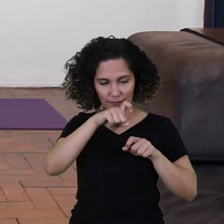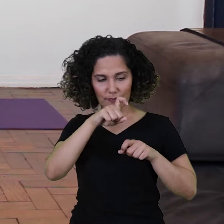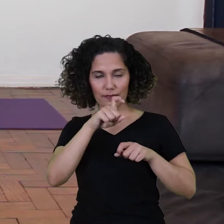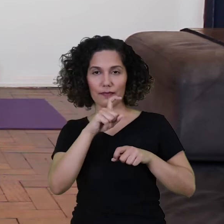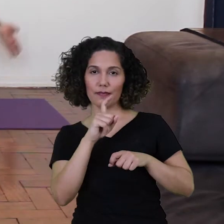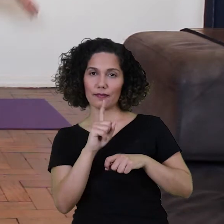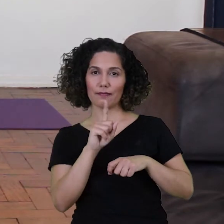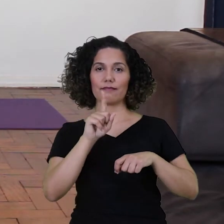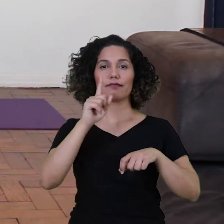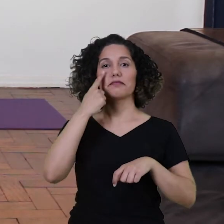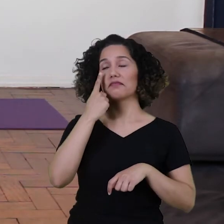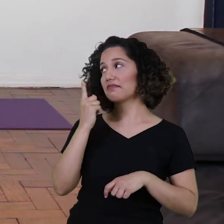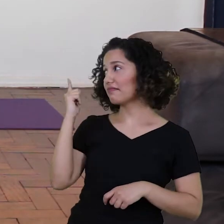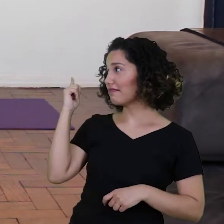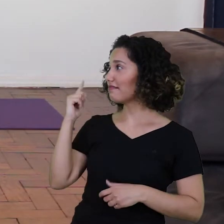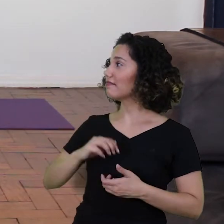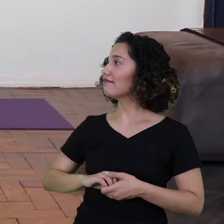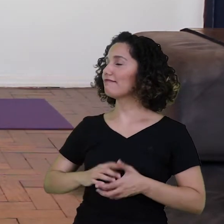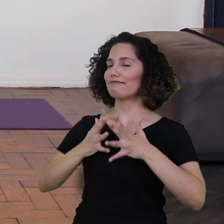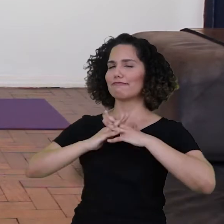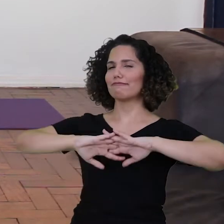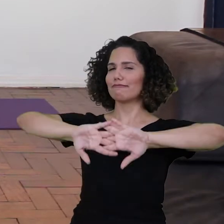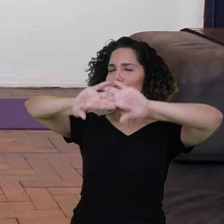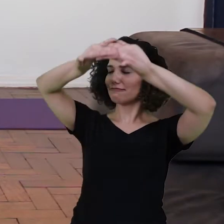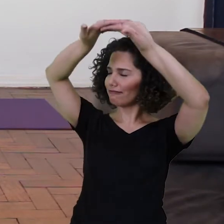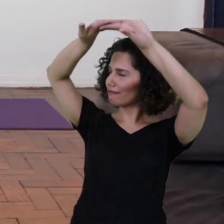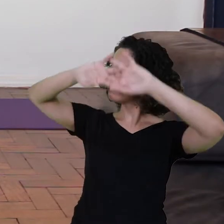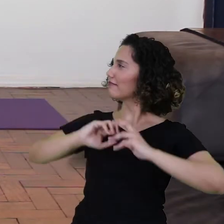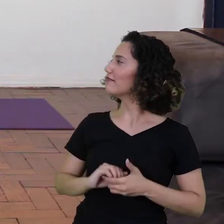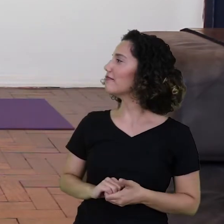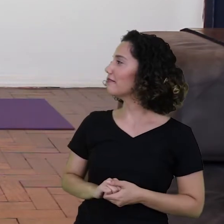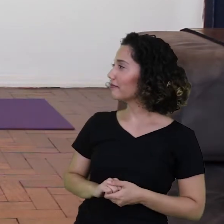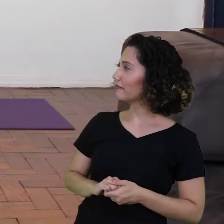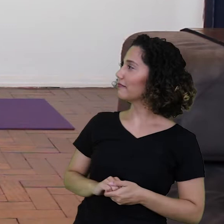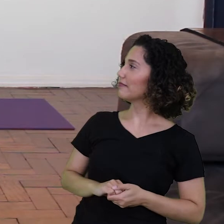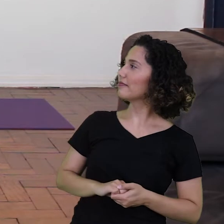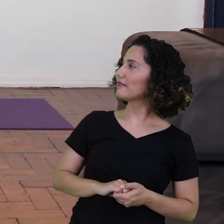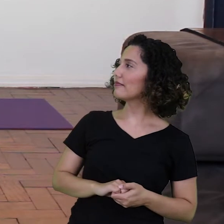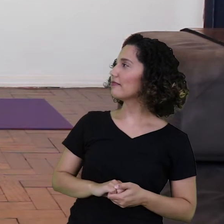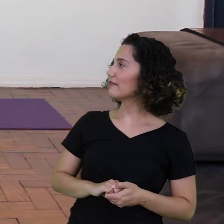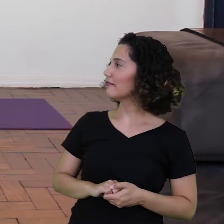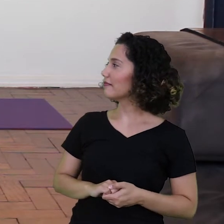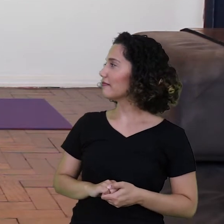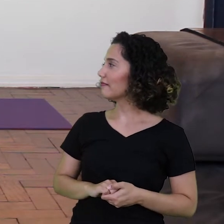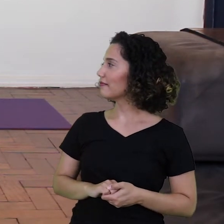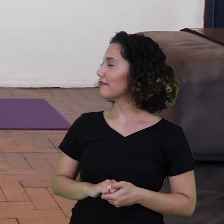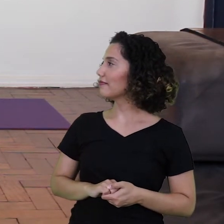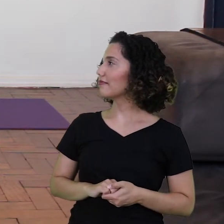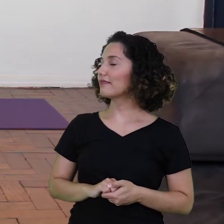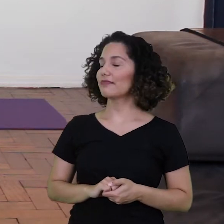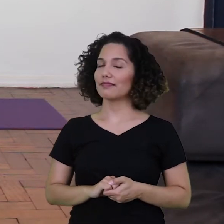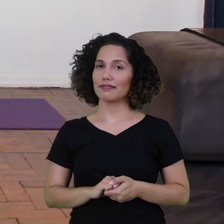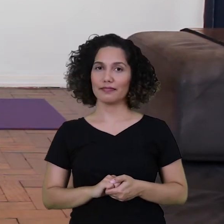desenrolando, vai lá para cima, cruza os dedos e cresce. Bem